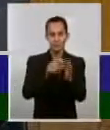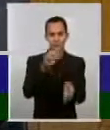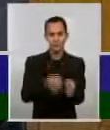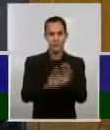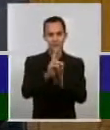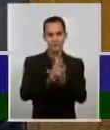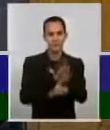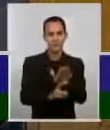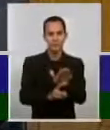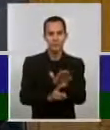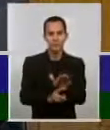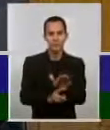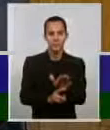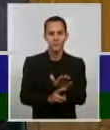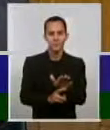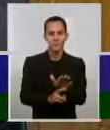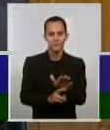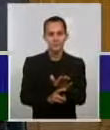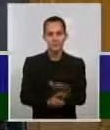Legislação, Justiça e Redação,